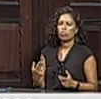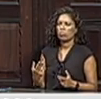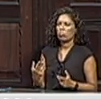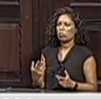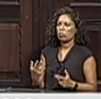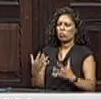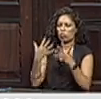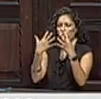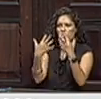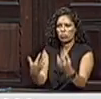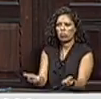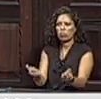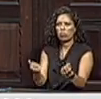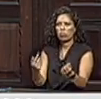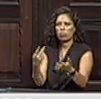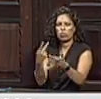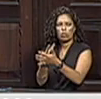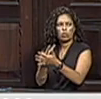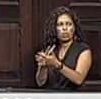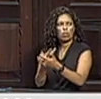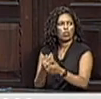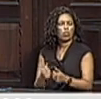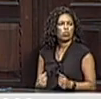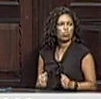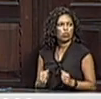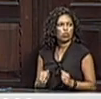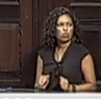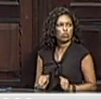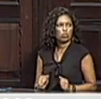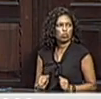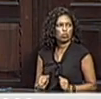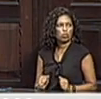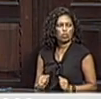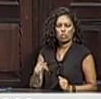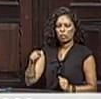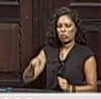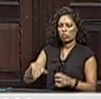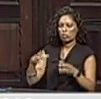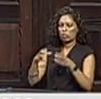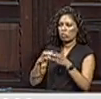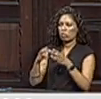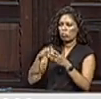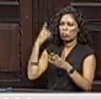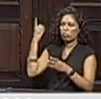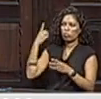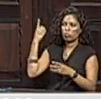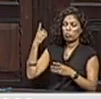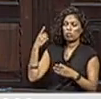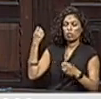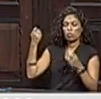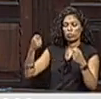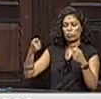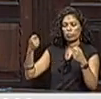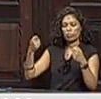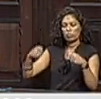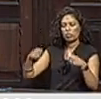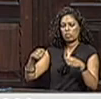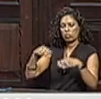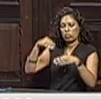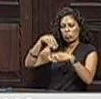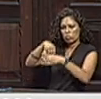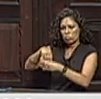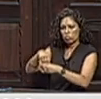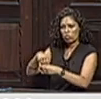representação dessa monta. E, além do mais, aqui nós temos que votar com a nossa